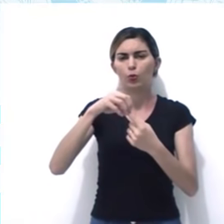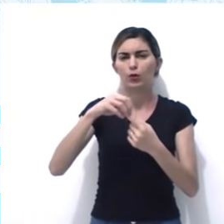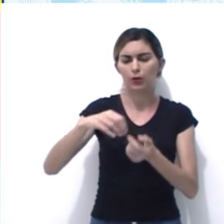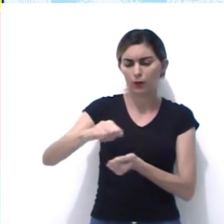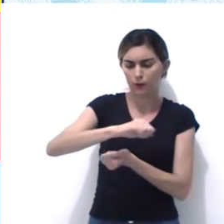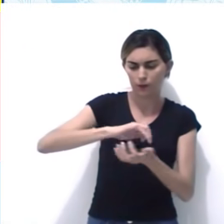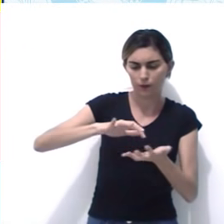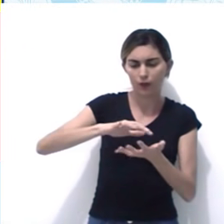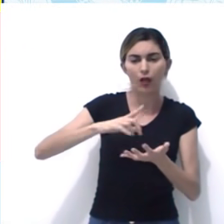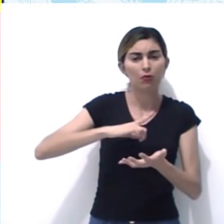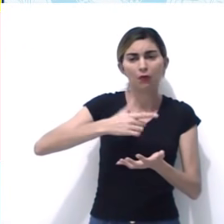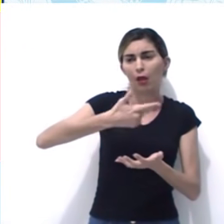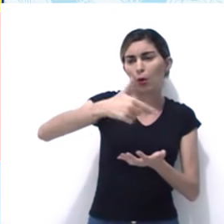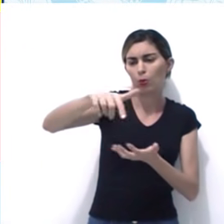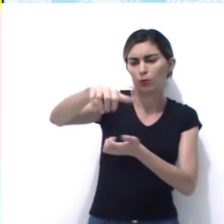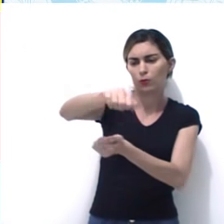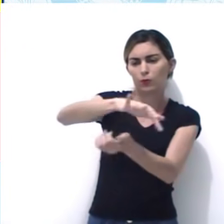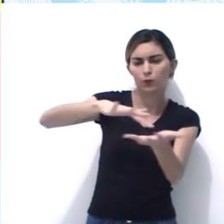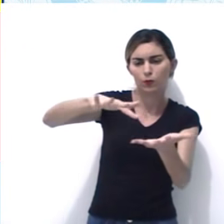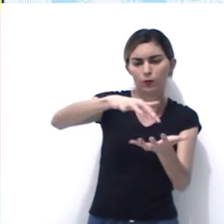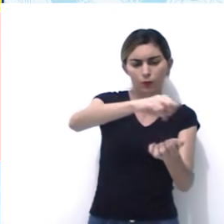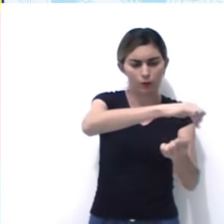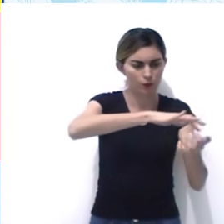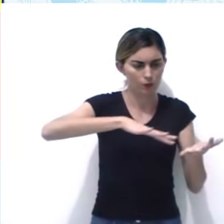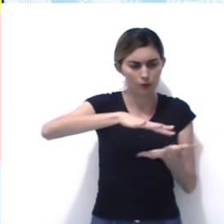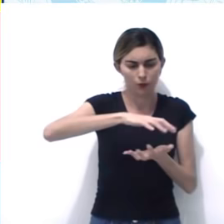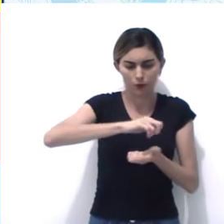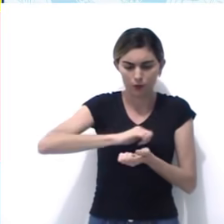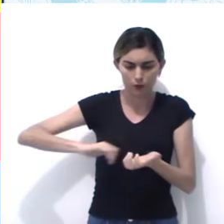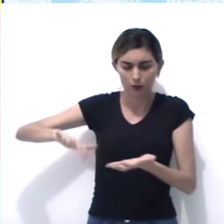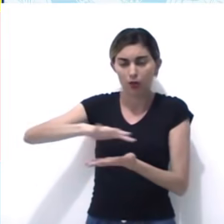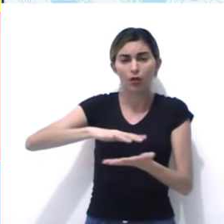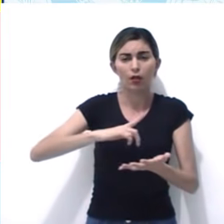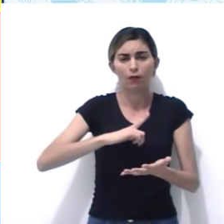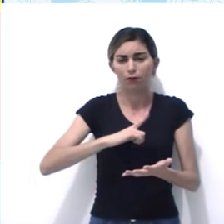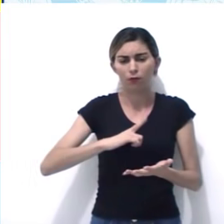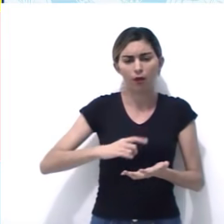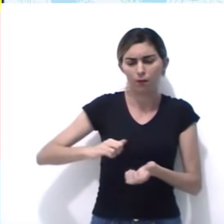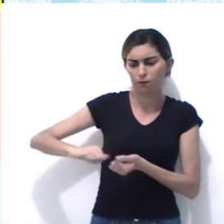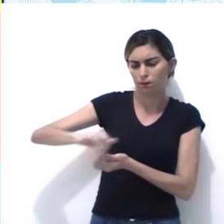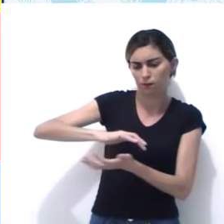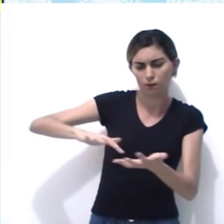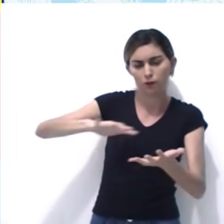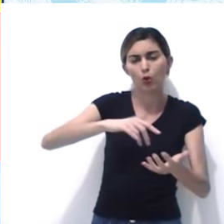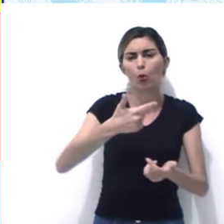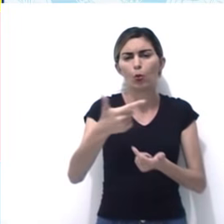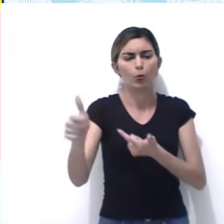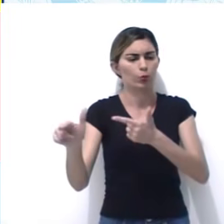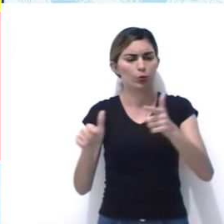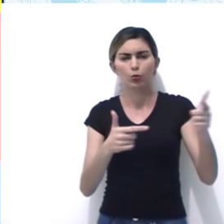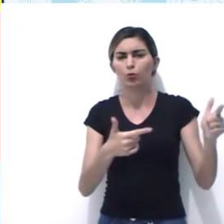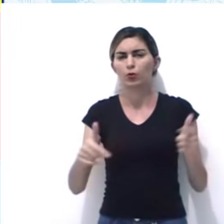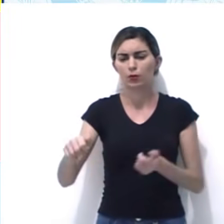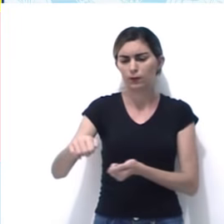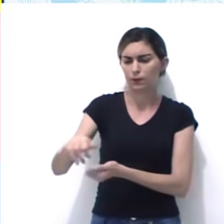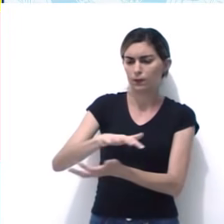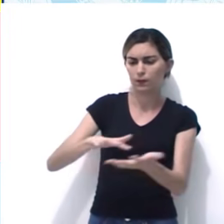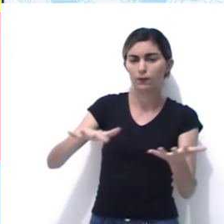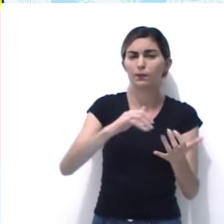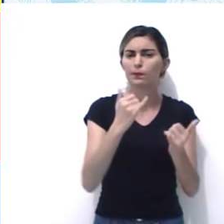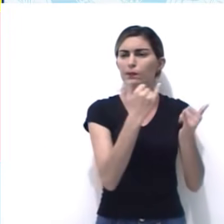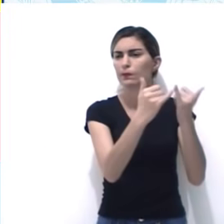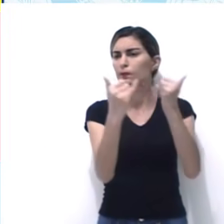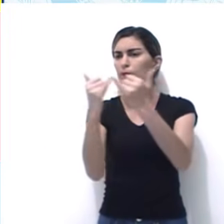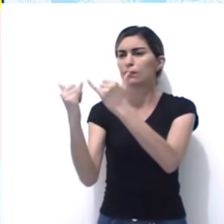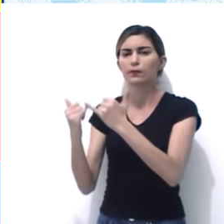vocês podem observar nesta imagem que nós temos aí outras galáxias semelhante